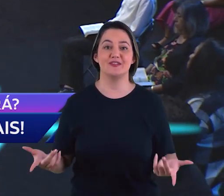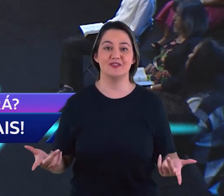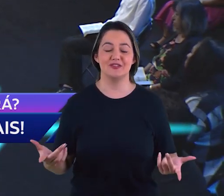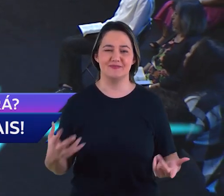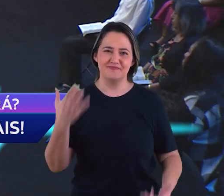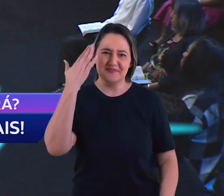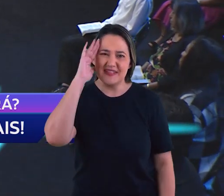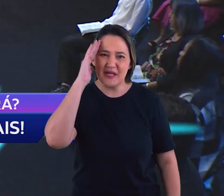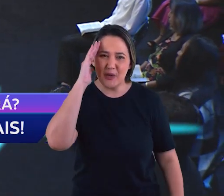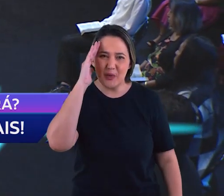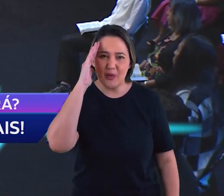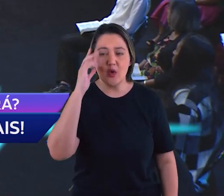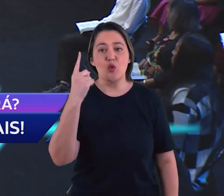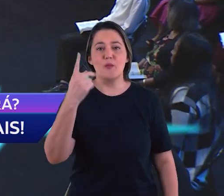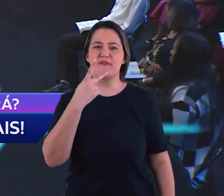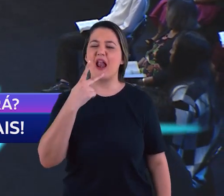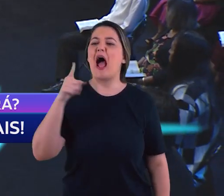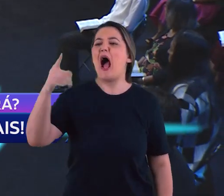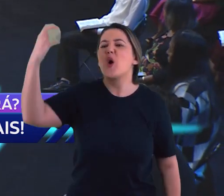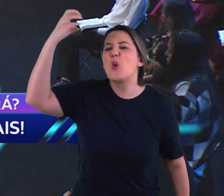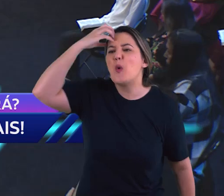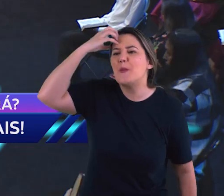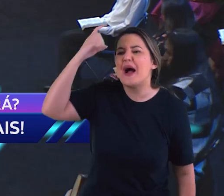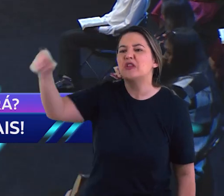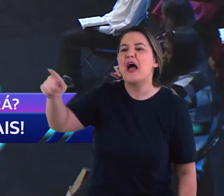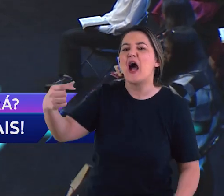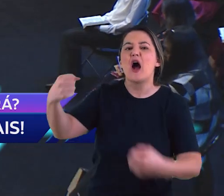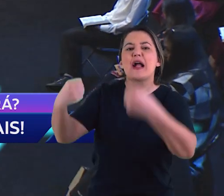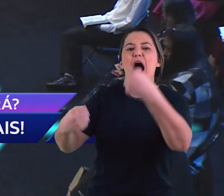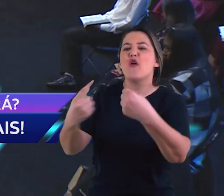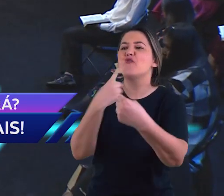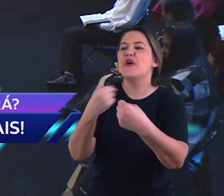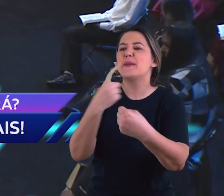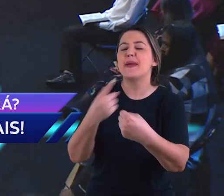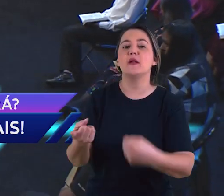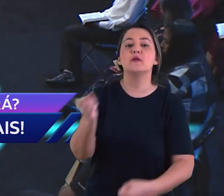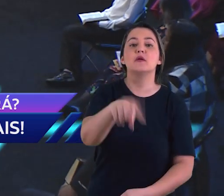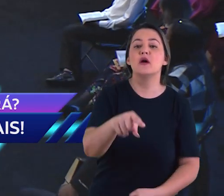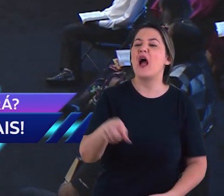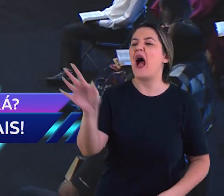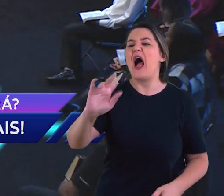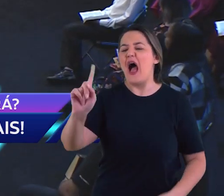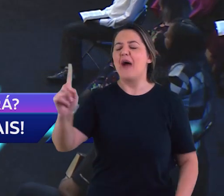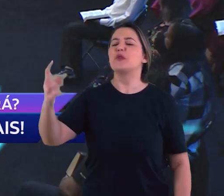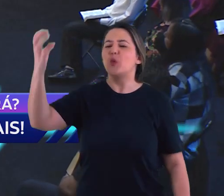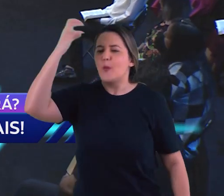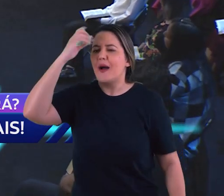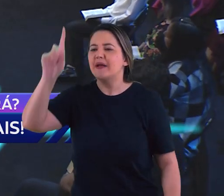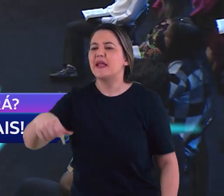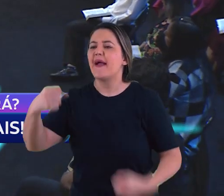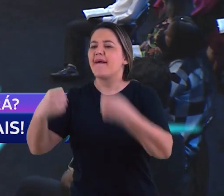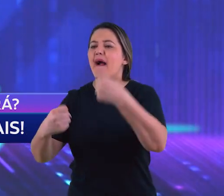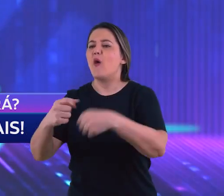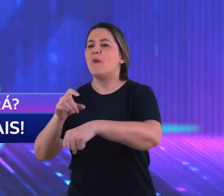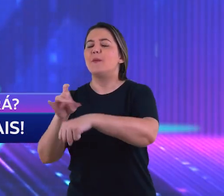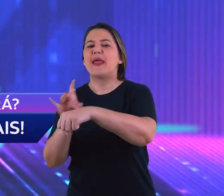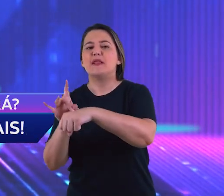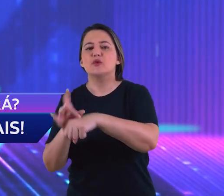de maneiras distintas. E uma pessoa pode dizer, o culpado é o do carro vermelho, e a outra pode dizer, não, o culpado é o do carro preto.